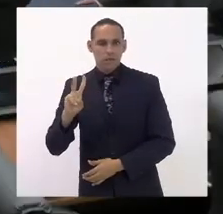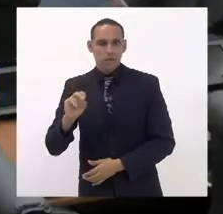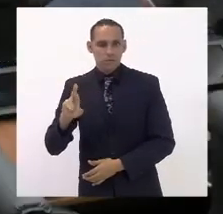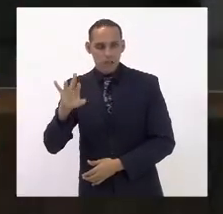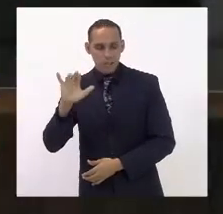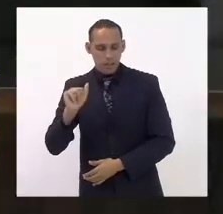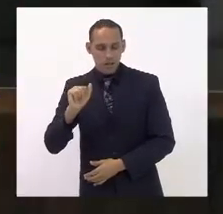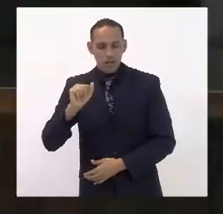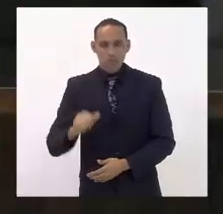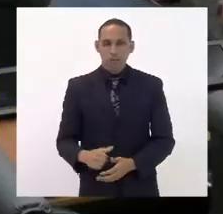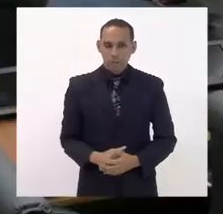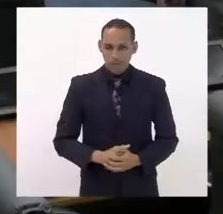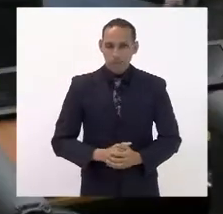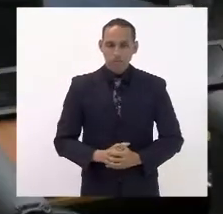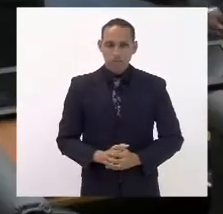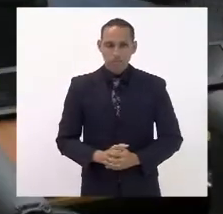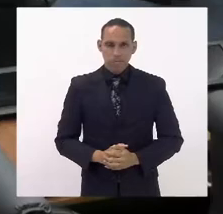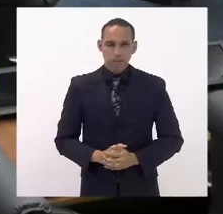Tasso da Silveira.